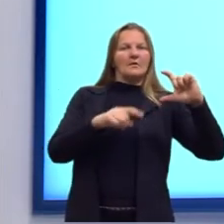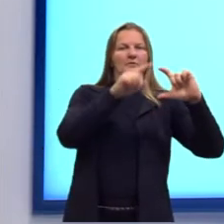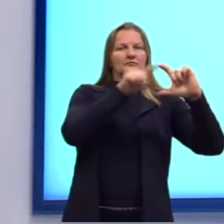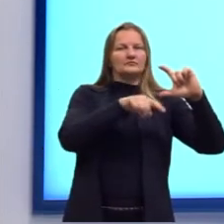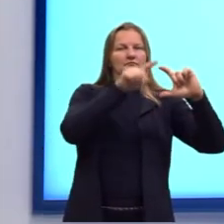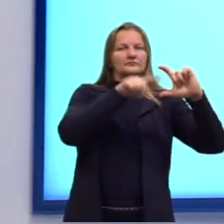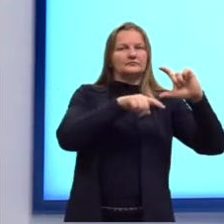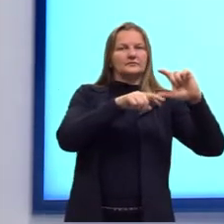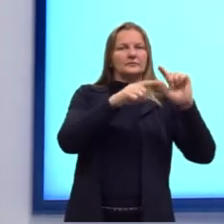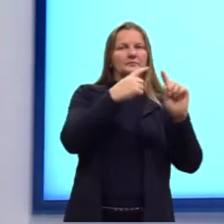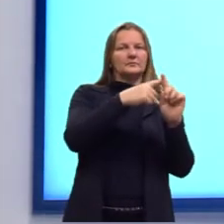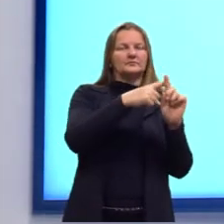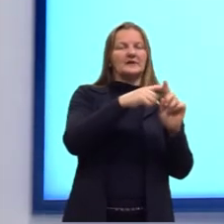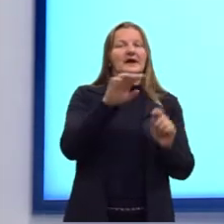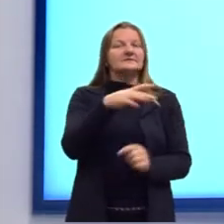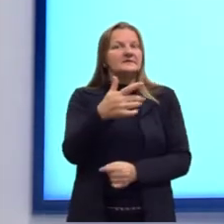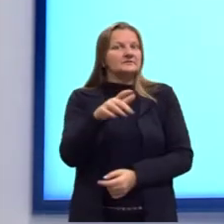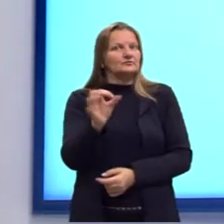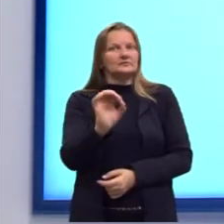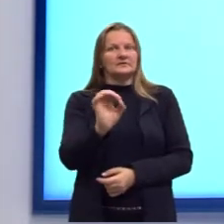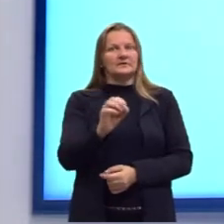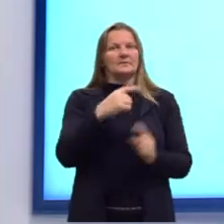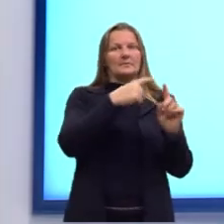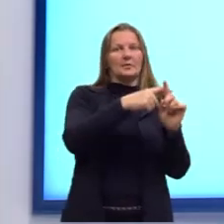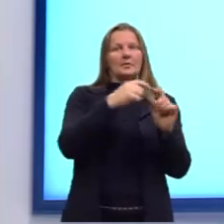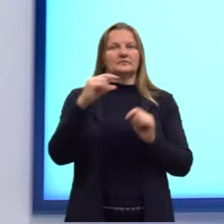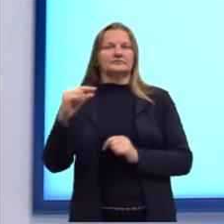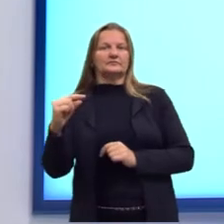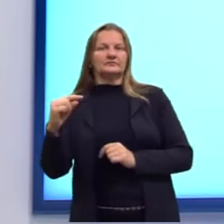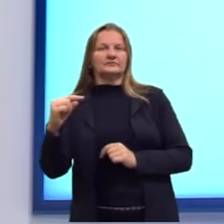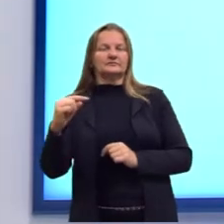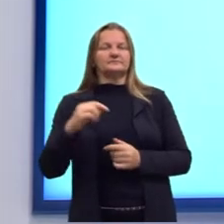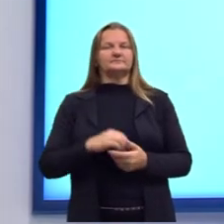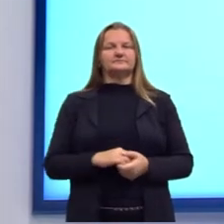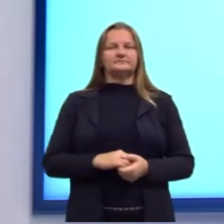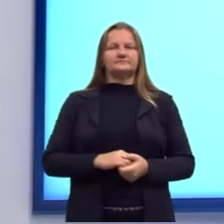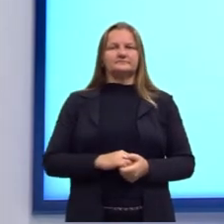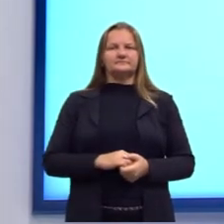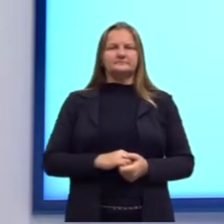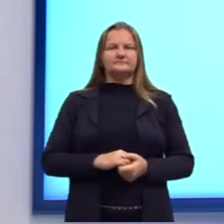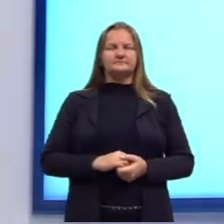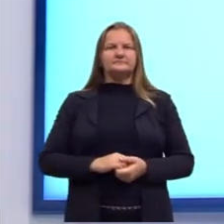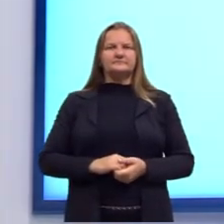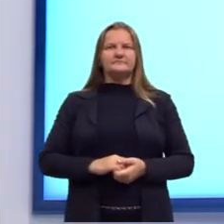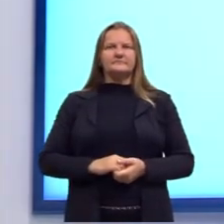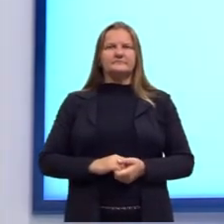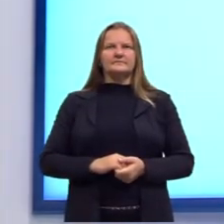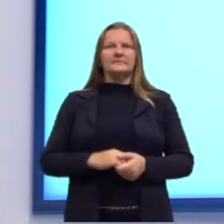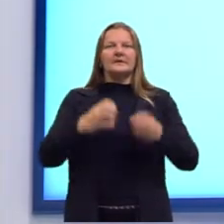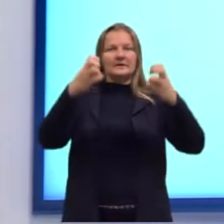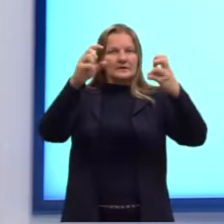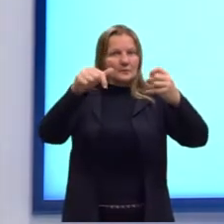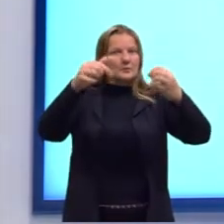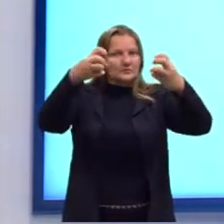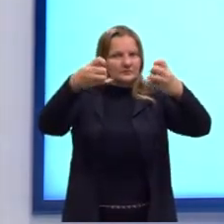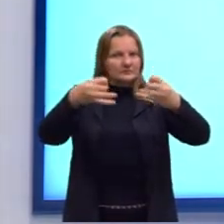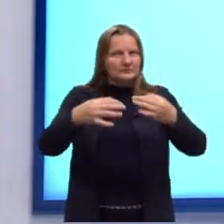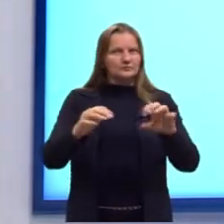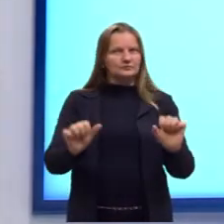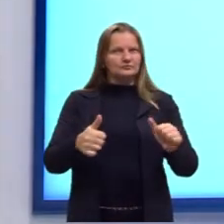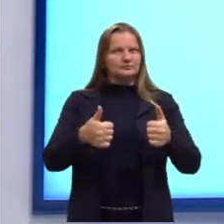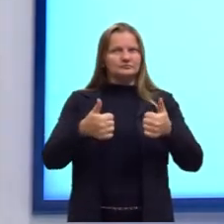sempre vai ter o símbolo da corrente tá dizendo Qual é o sentido desse circuito já explico melhor